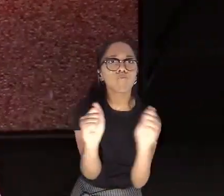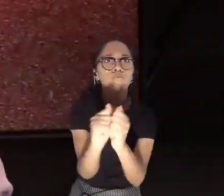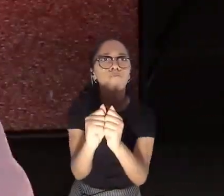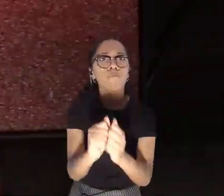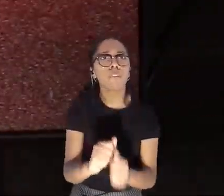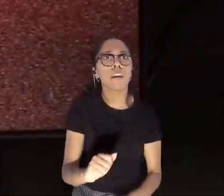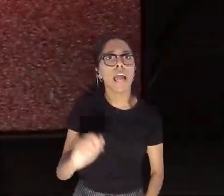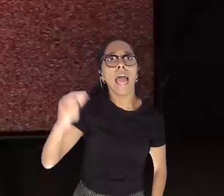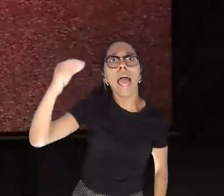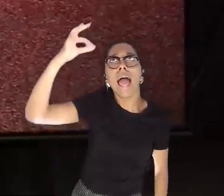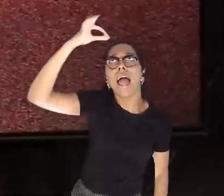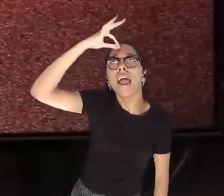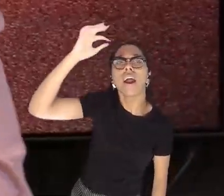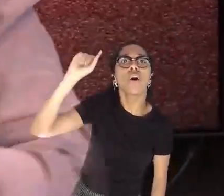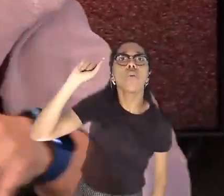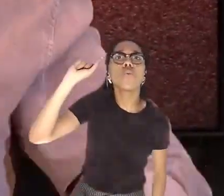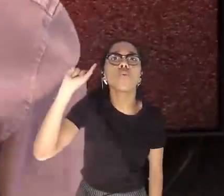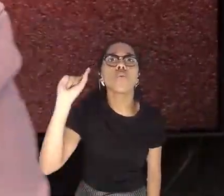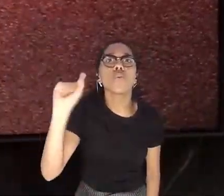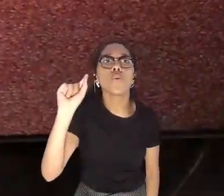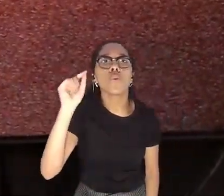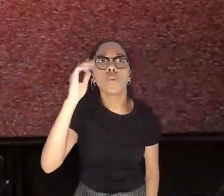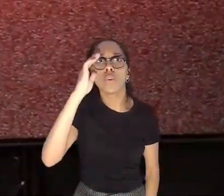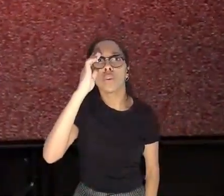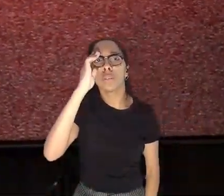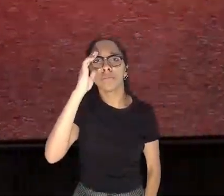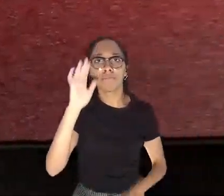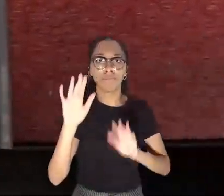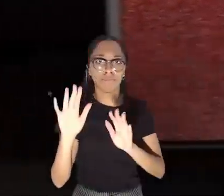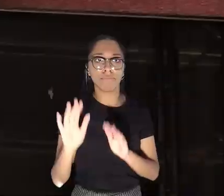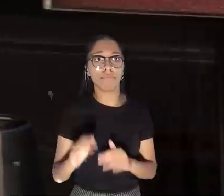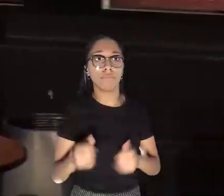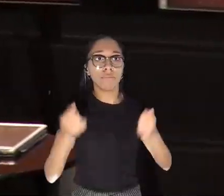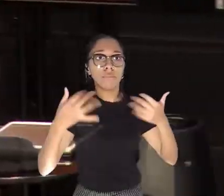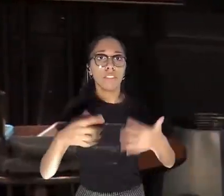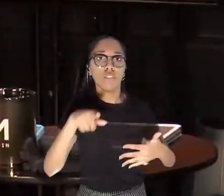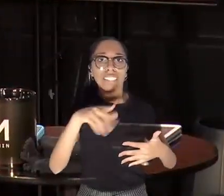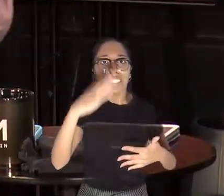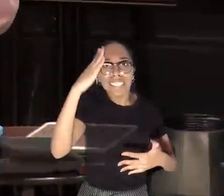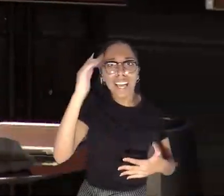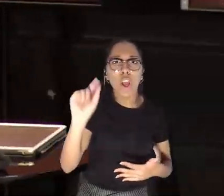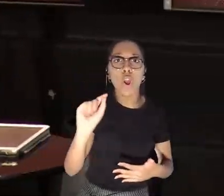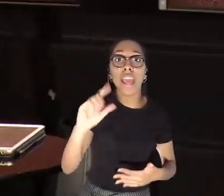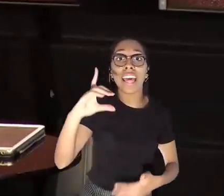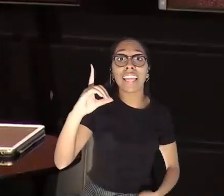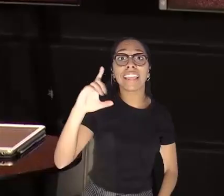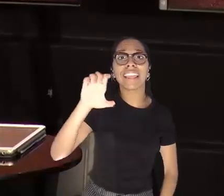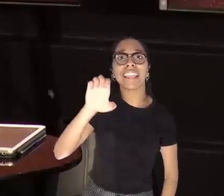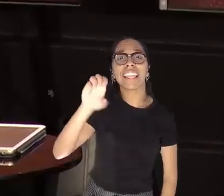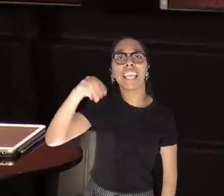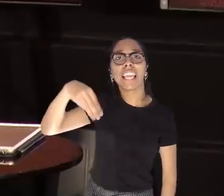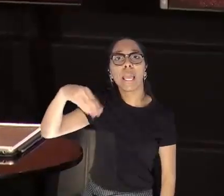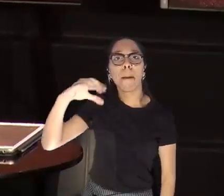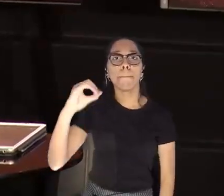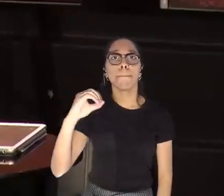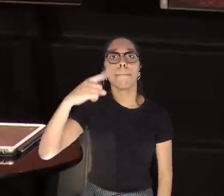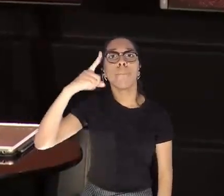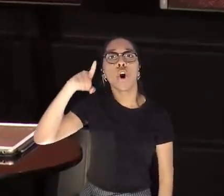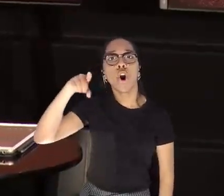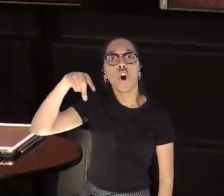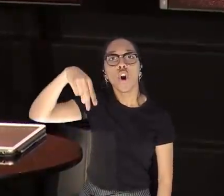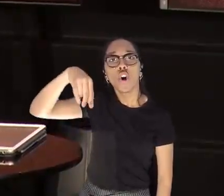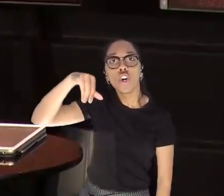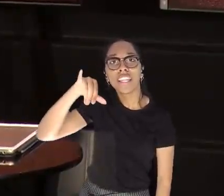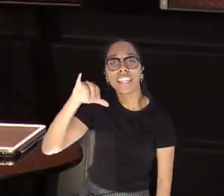é o Espírito? Sabe o que é um demônio? Demônio é uma criatura. Demônio é uma criatura como eu e você. Demônio é um anjo caído,